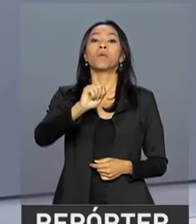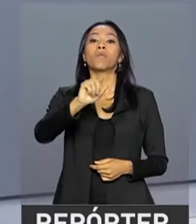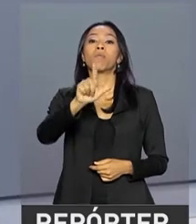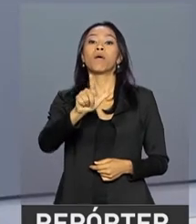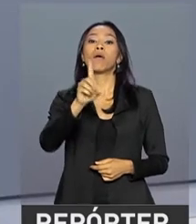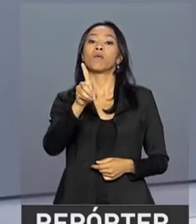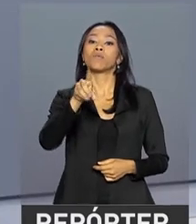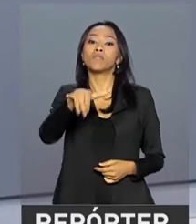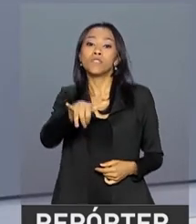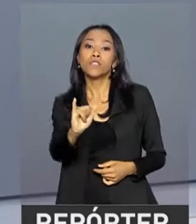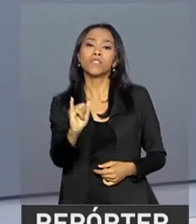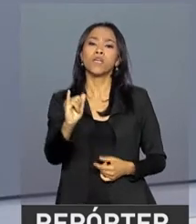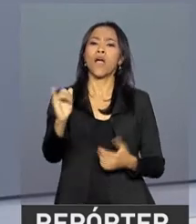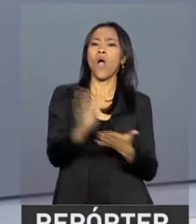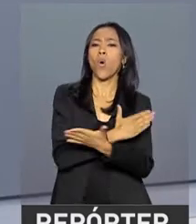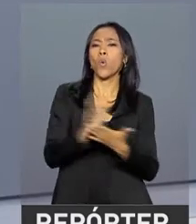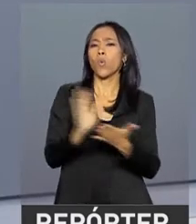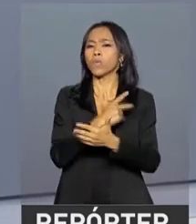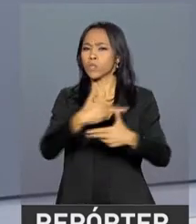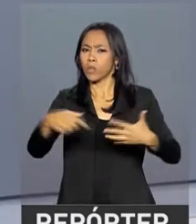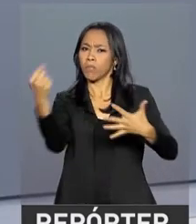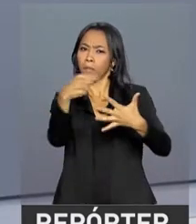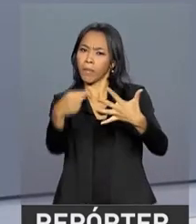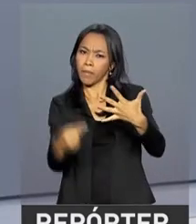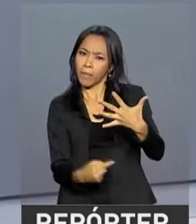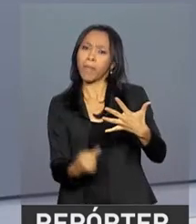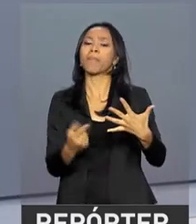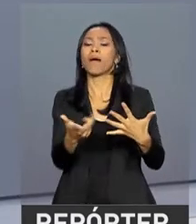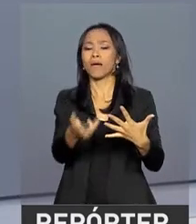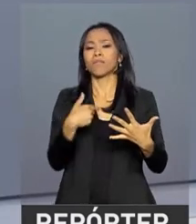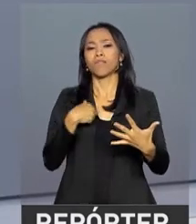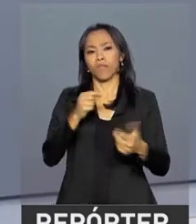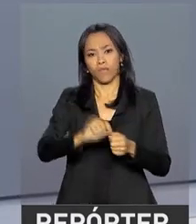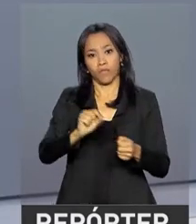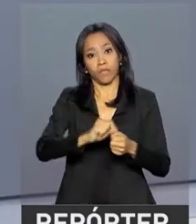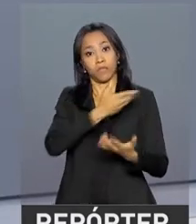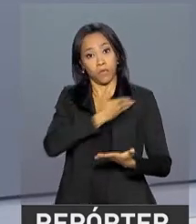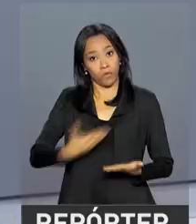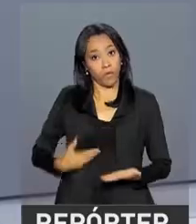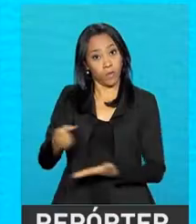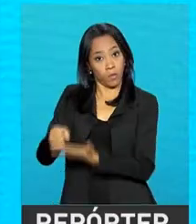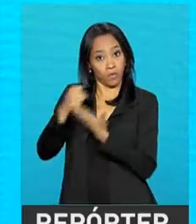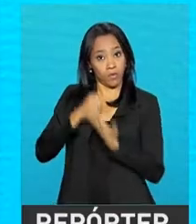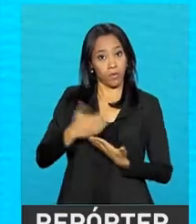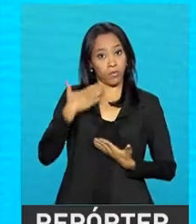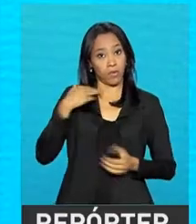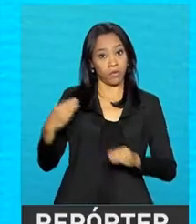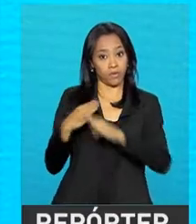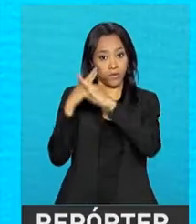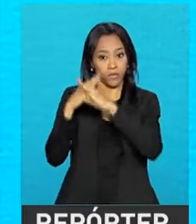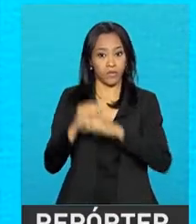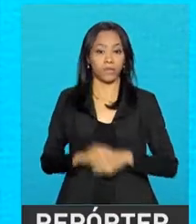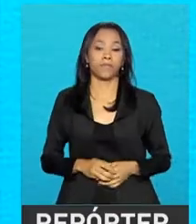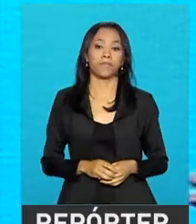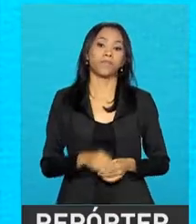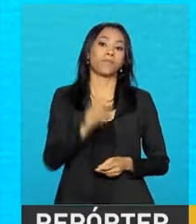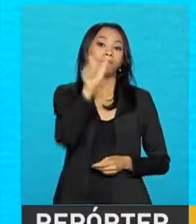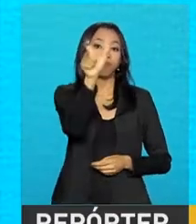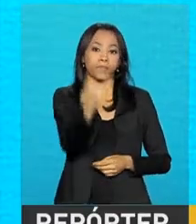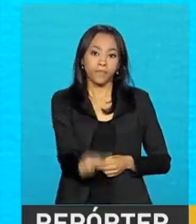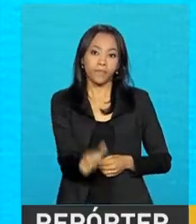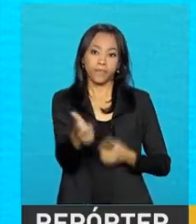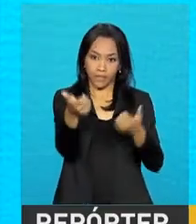algumas obras que foram realizadas pelo governo com o apoio da caixa econômica federal a determinação